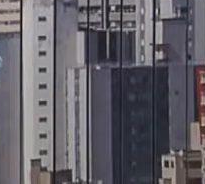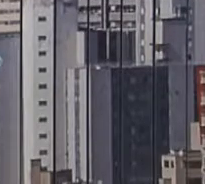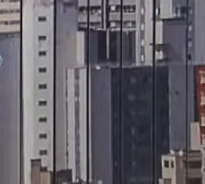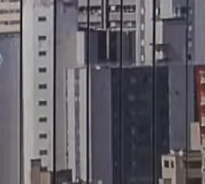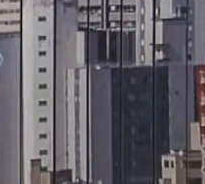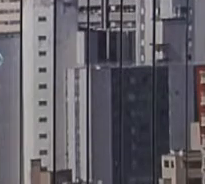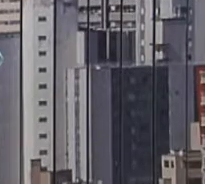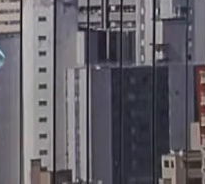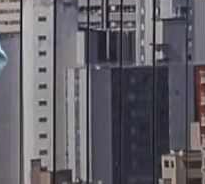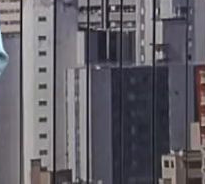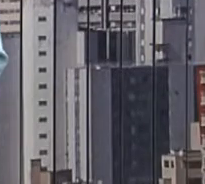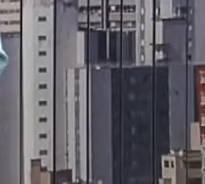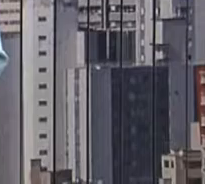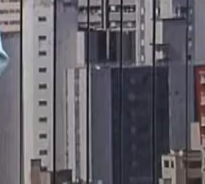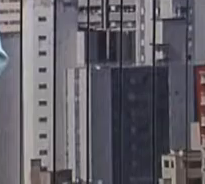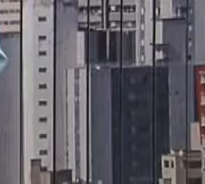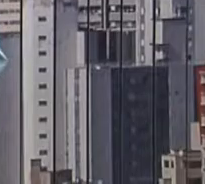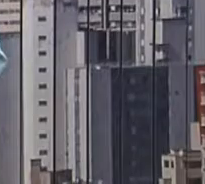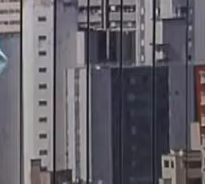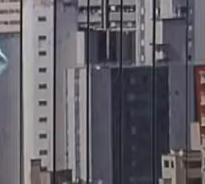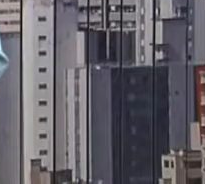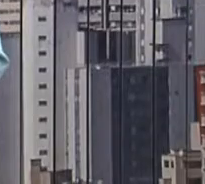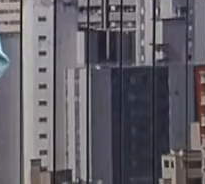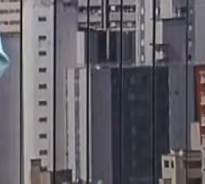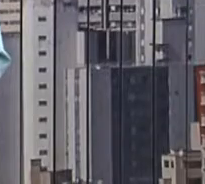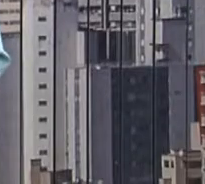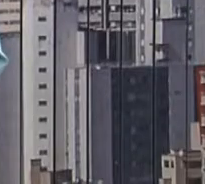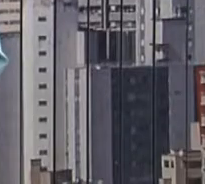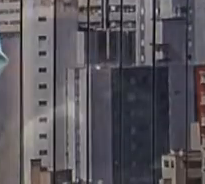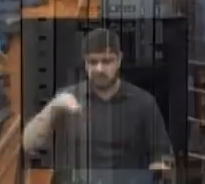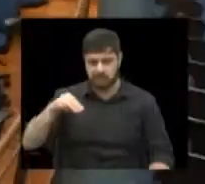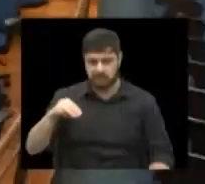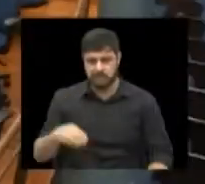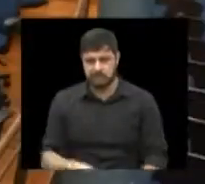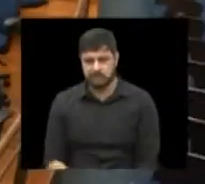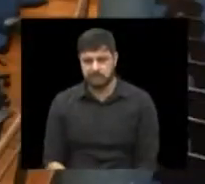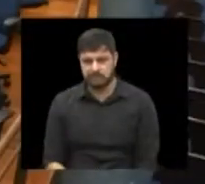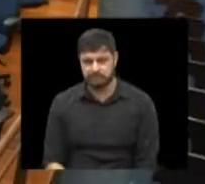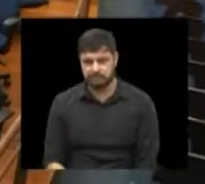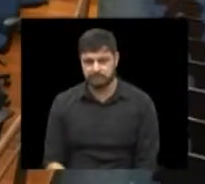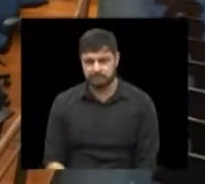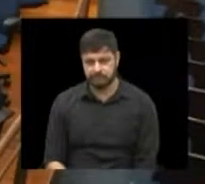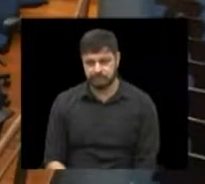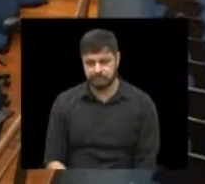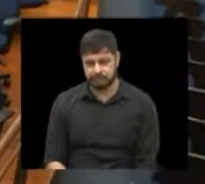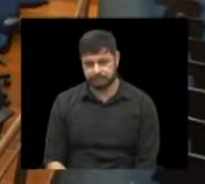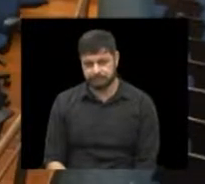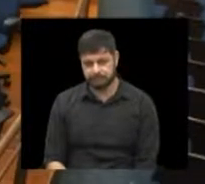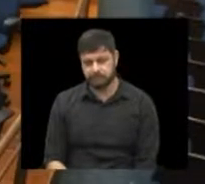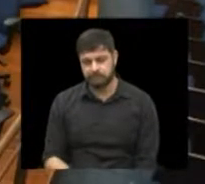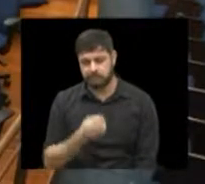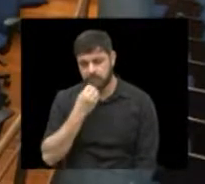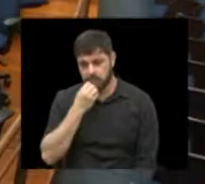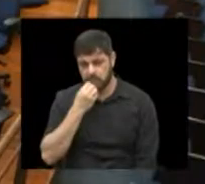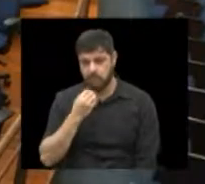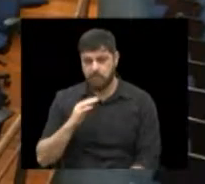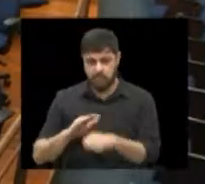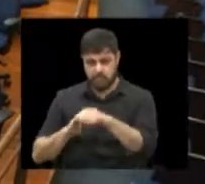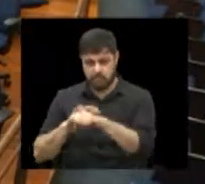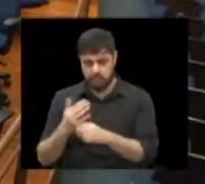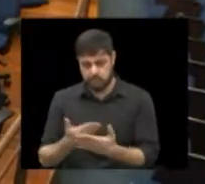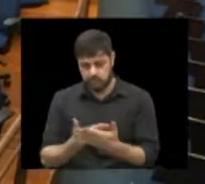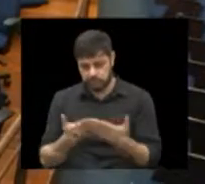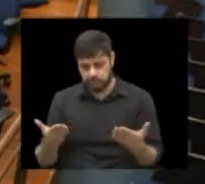retornou para a Câmara Municipal e comentou sobre a retomada dos trabalhos. O vereador Carmo Luiz, que deixou o cargo em licença